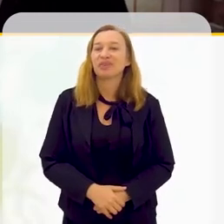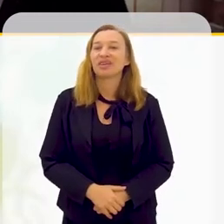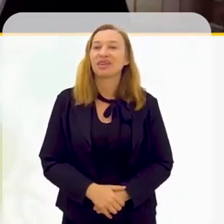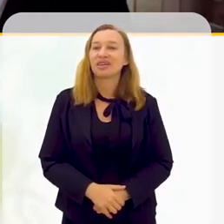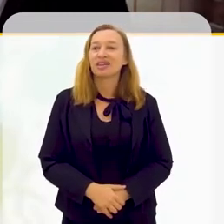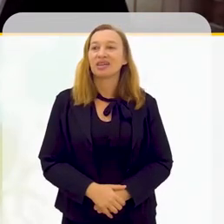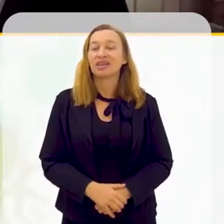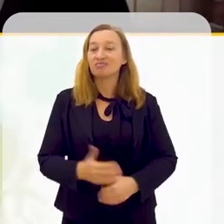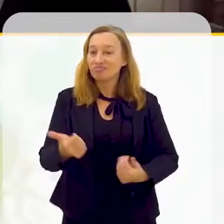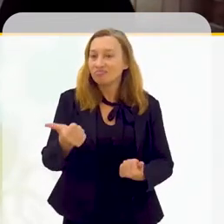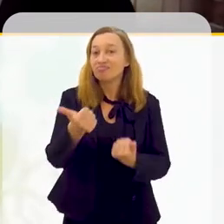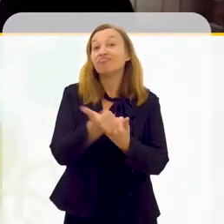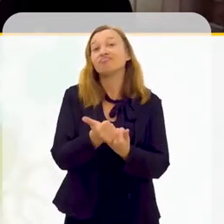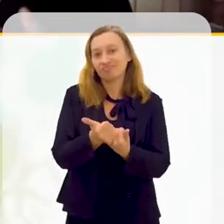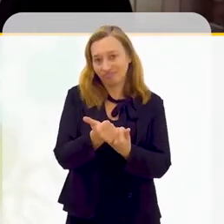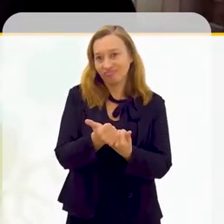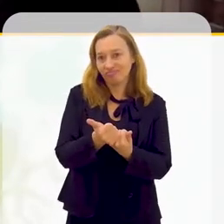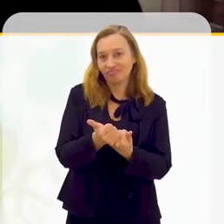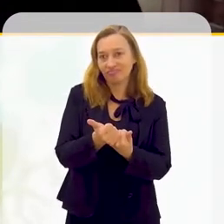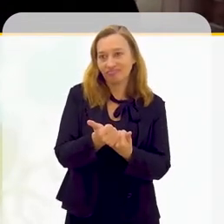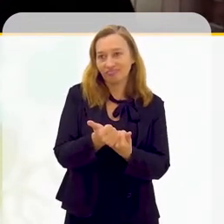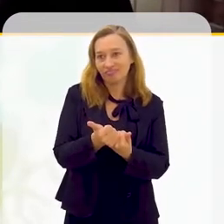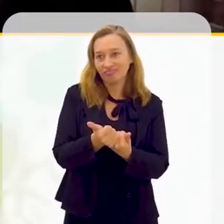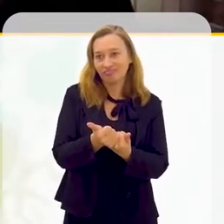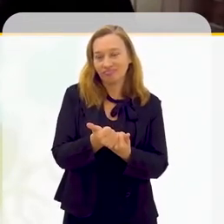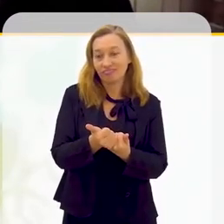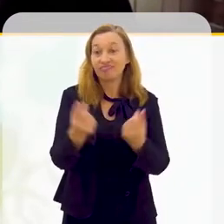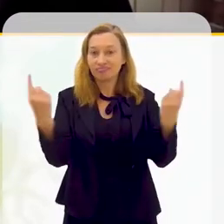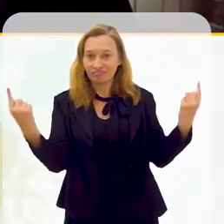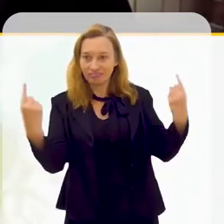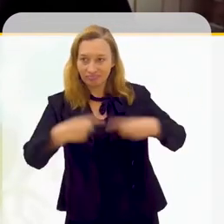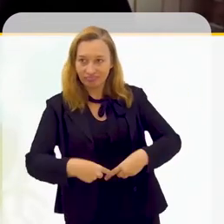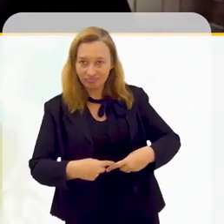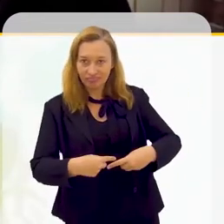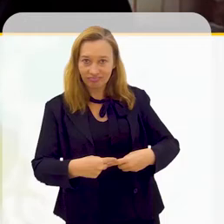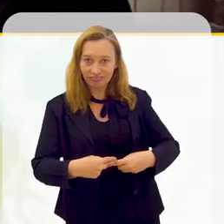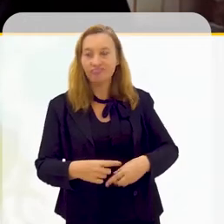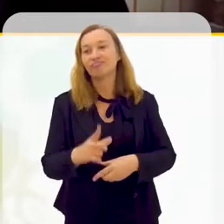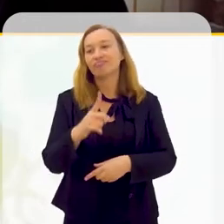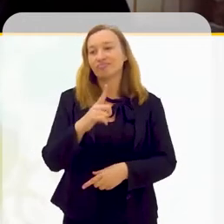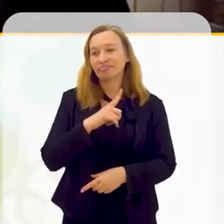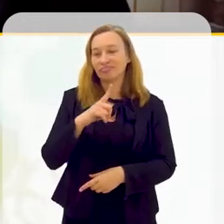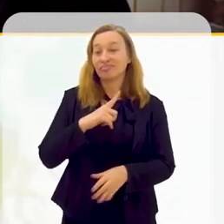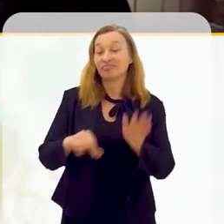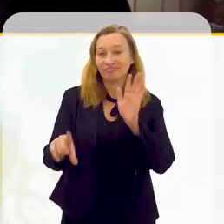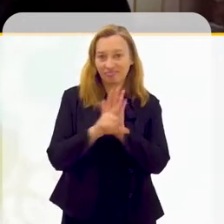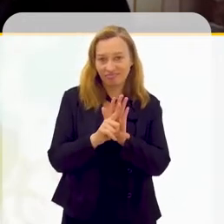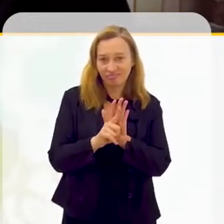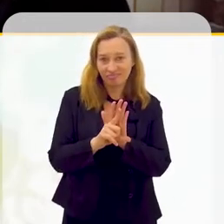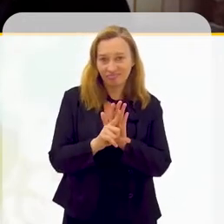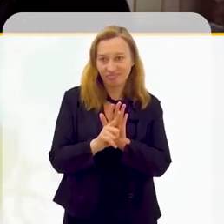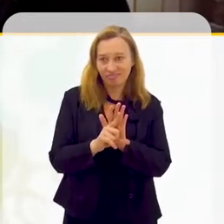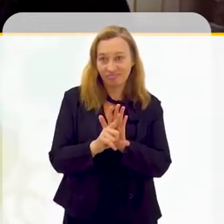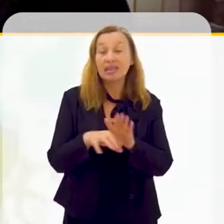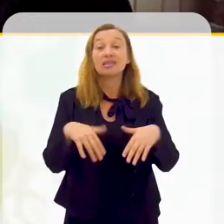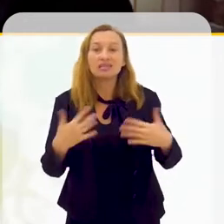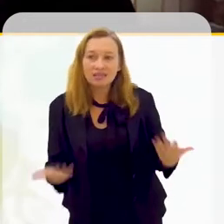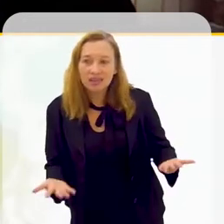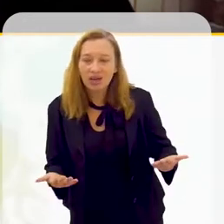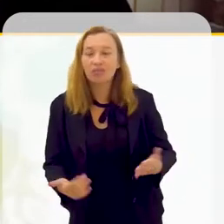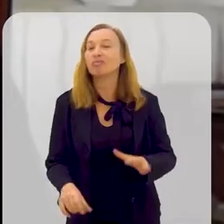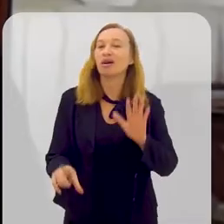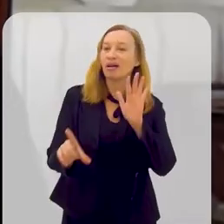é a gente tem que se apoiar para traçar os desafios no que nós temos de legislação